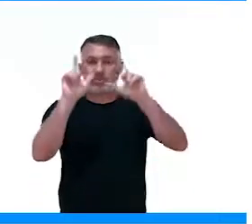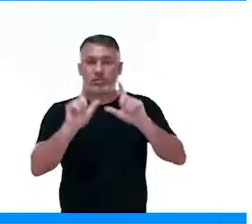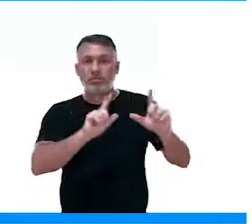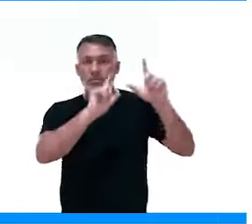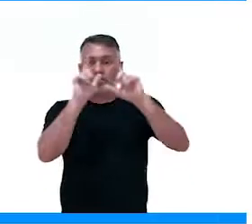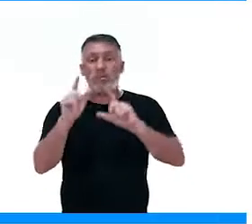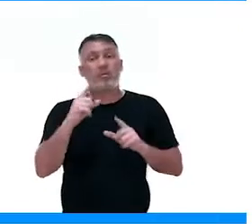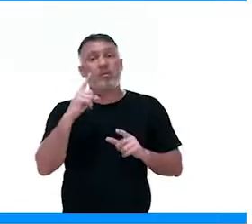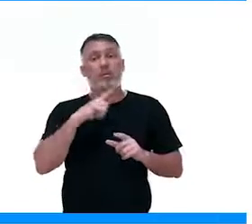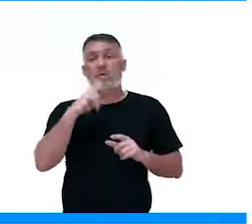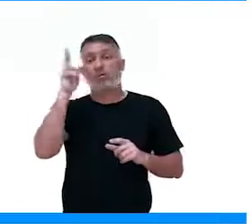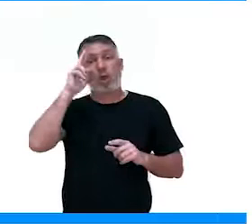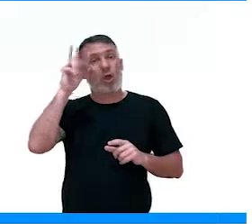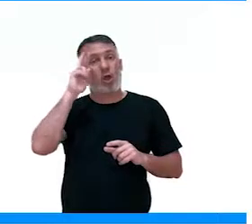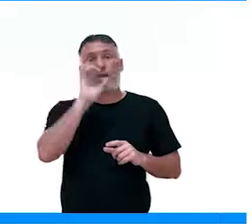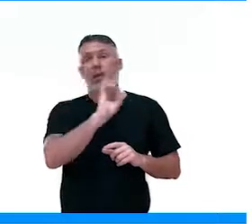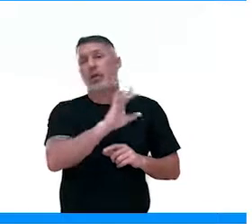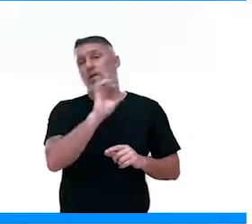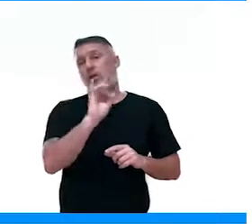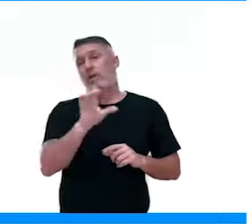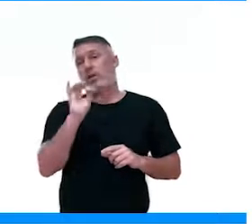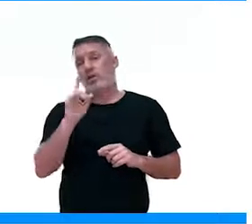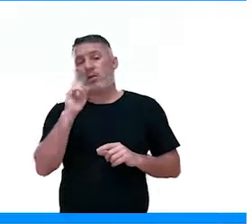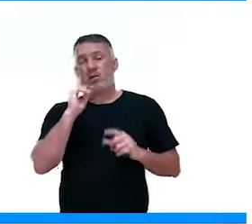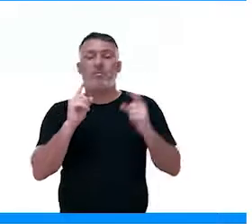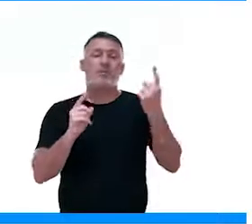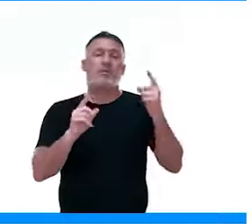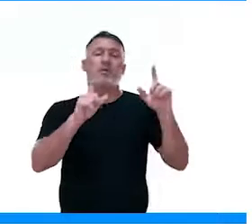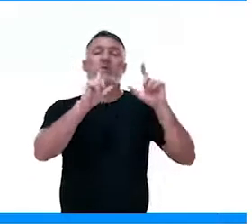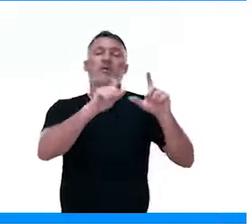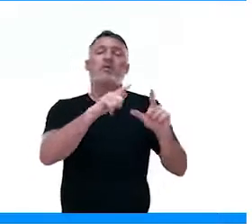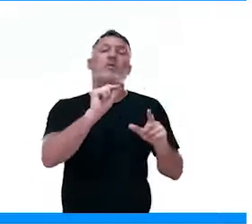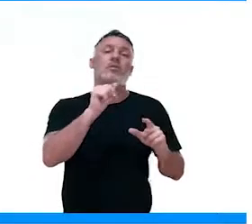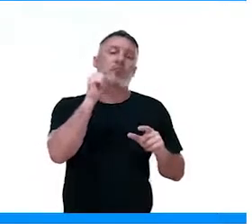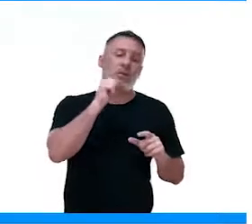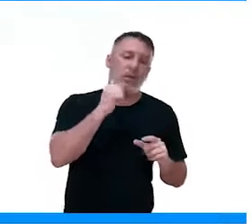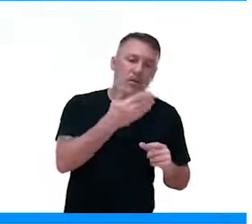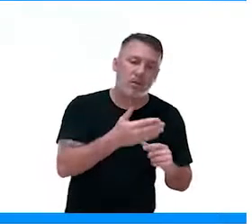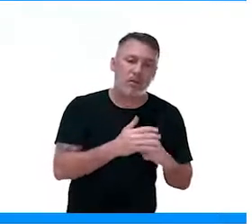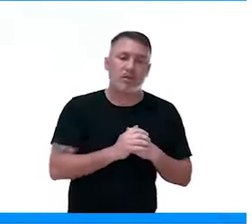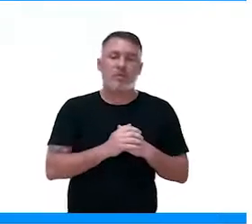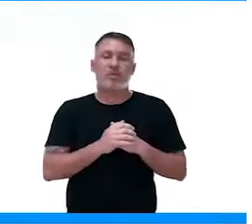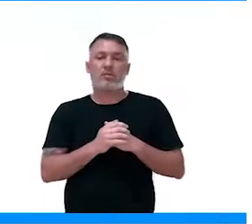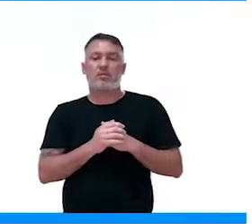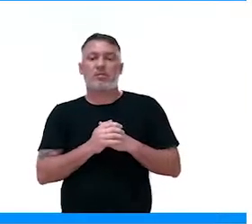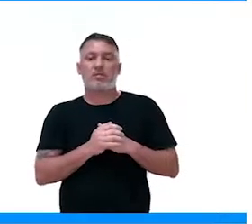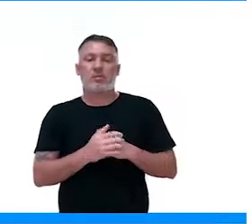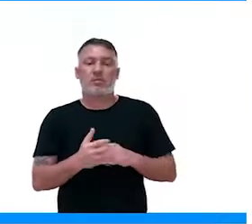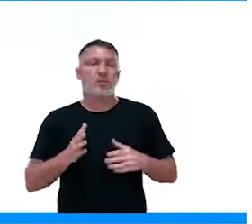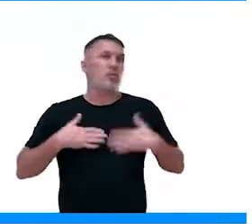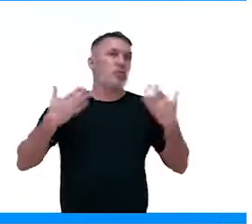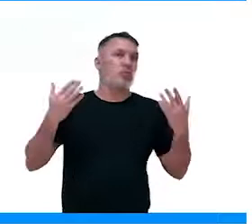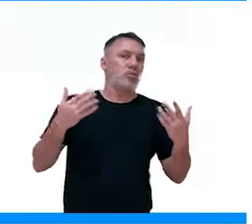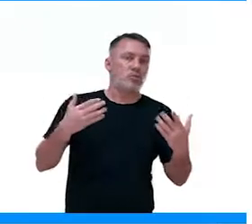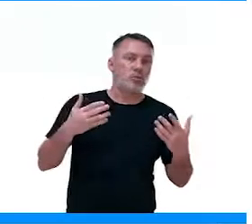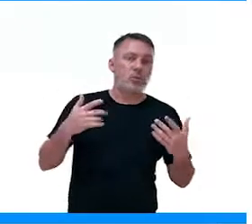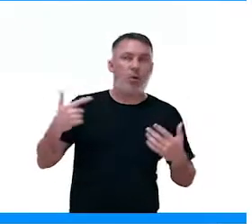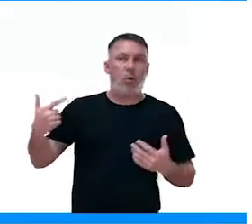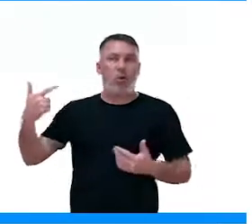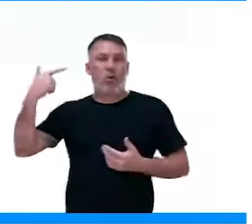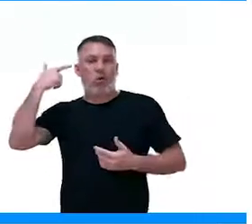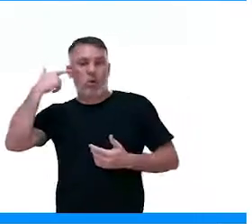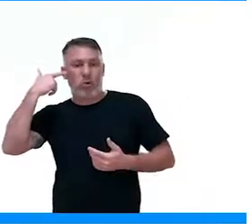quadrinho por quadrinho e vai ter uma história sendo contada. Então, primeiro a gente tem ali uma mulher tomando um susto e